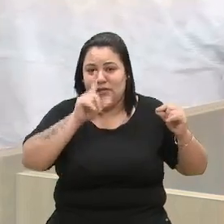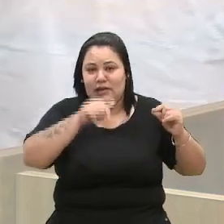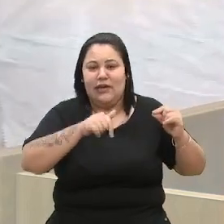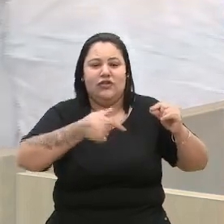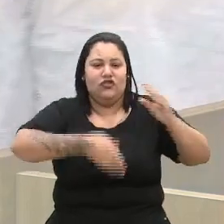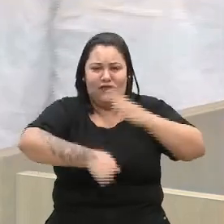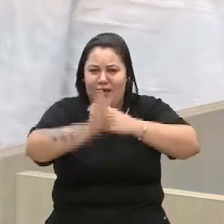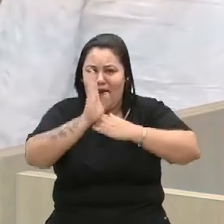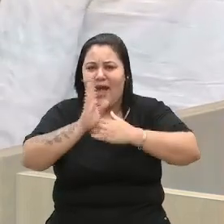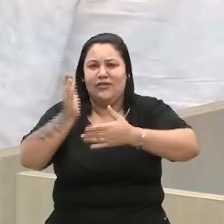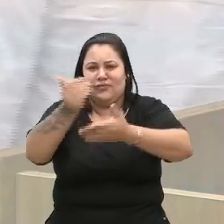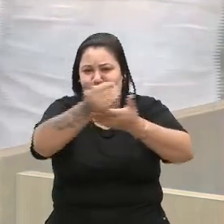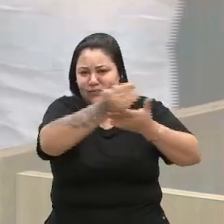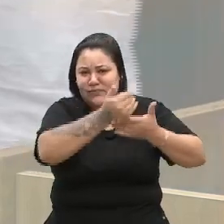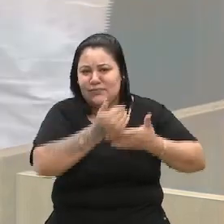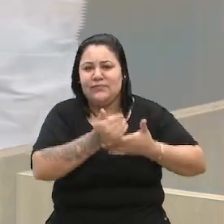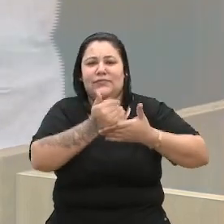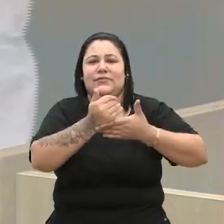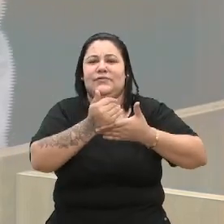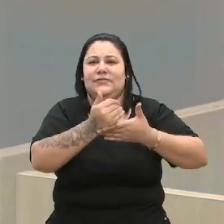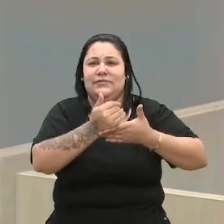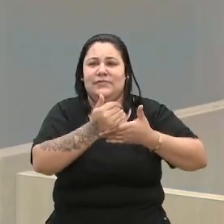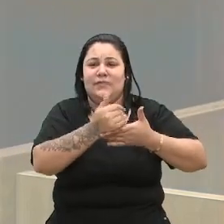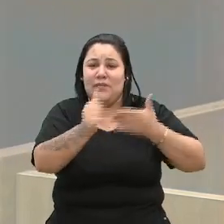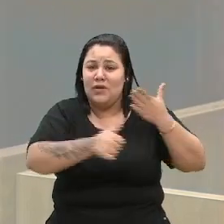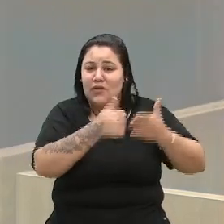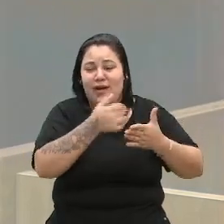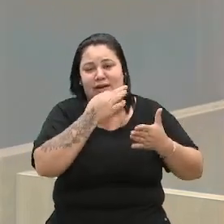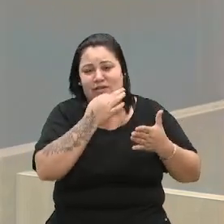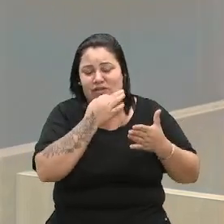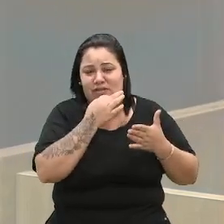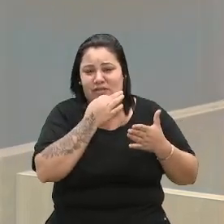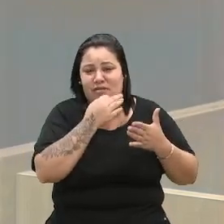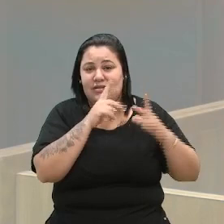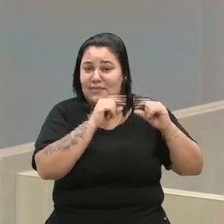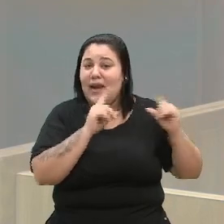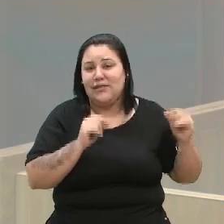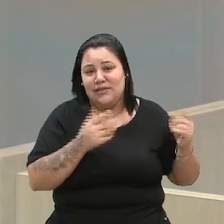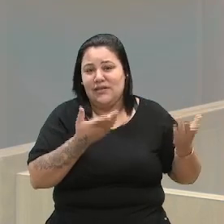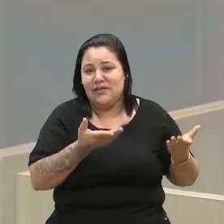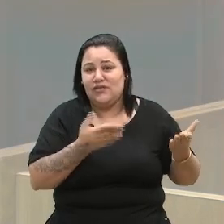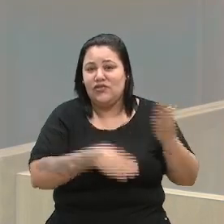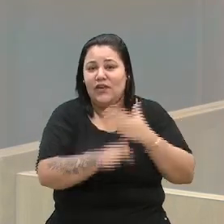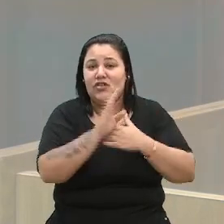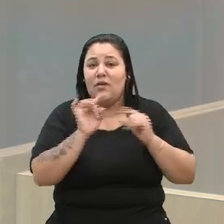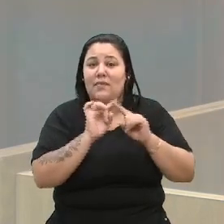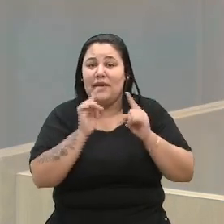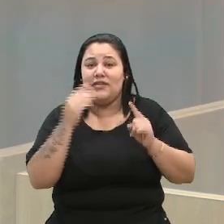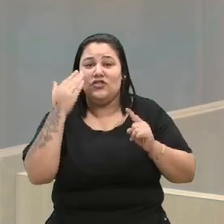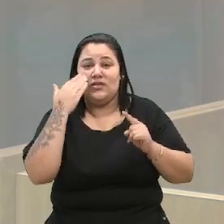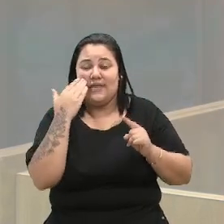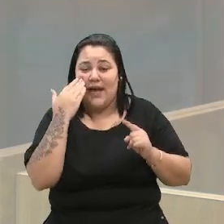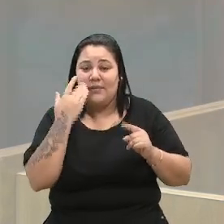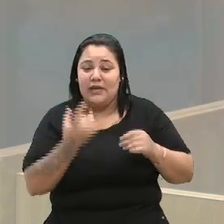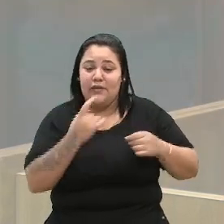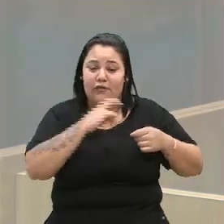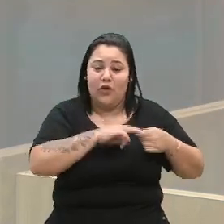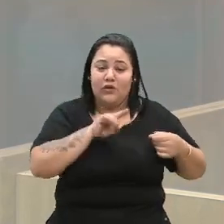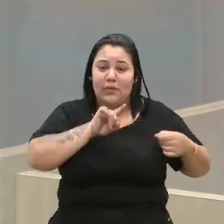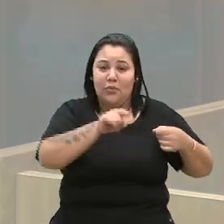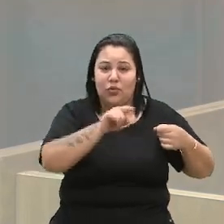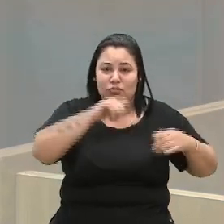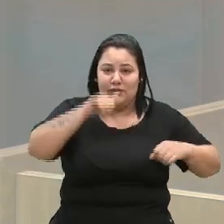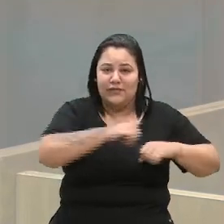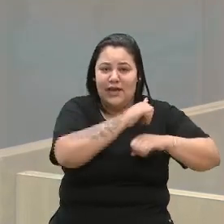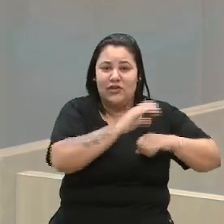emendas, verbas, enfim, para melhorar o nosso município, mas a gente sabe que essas milhas voltariam para o CPF da pessoa,